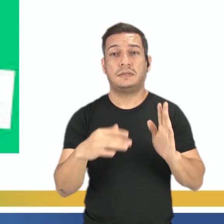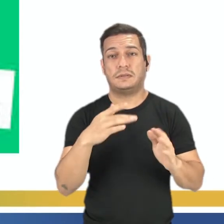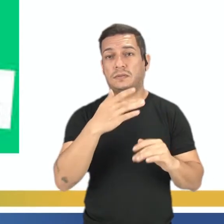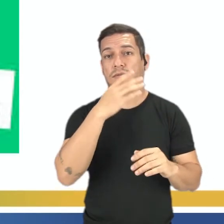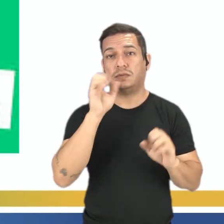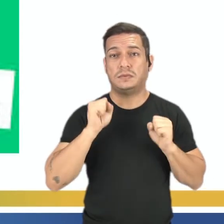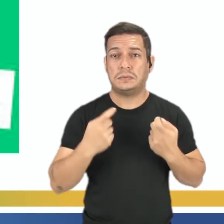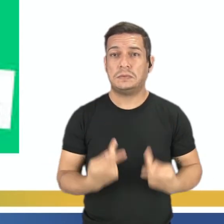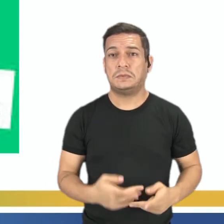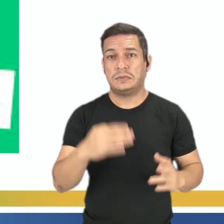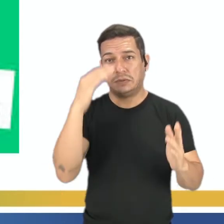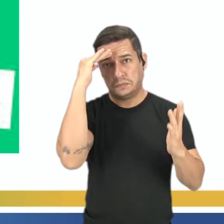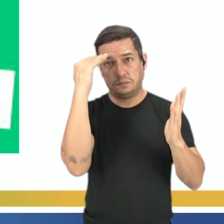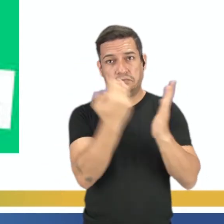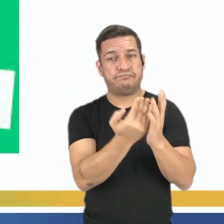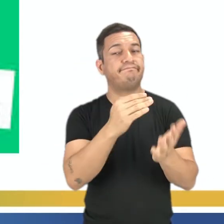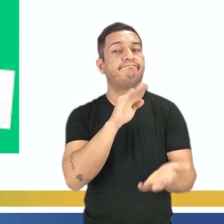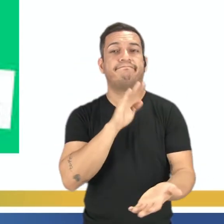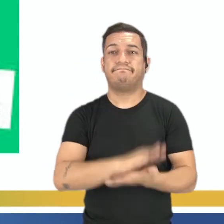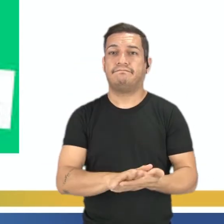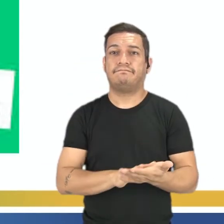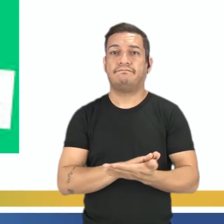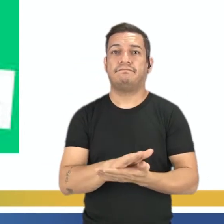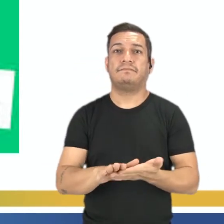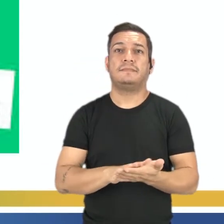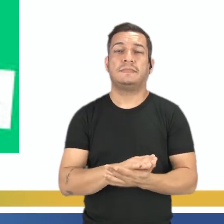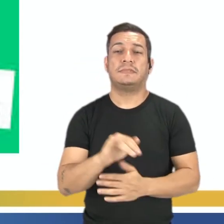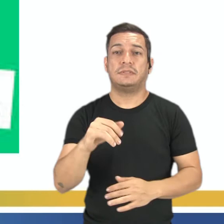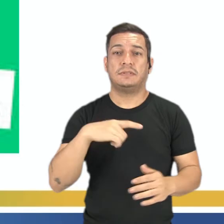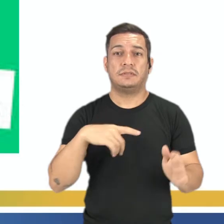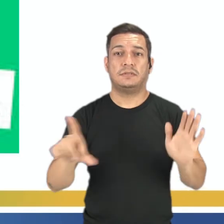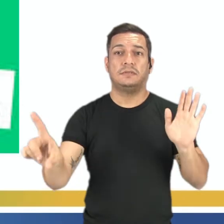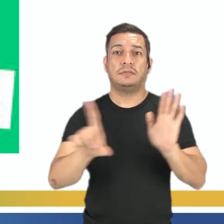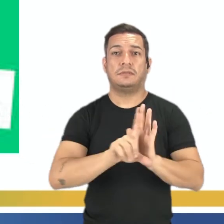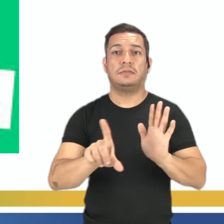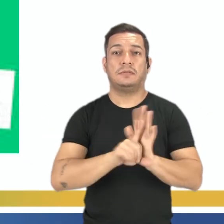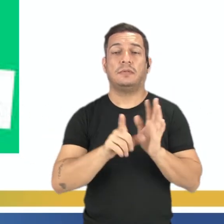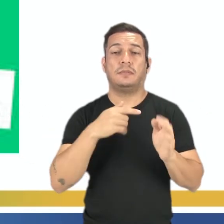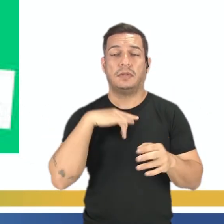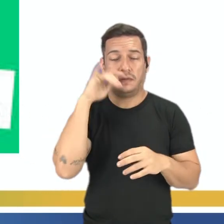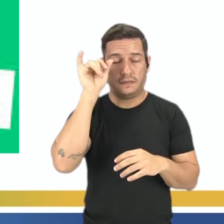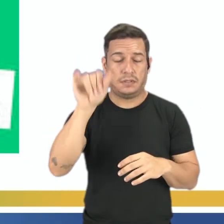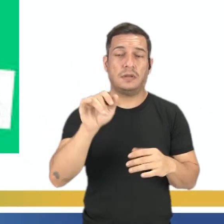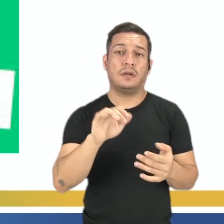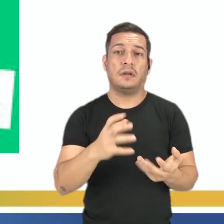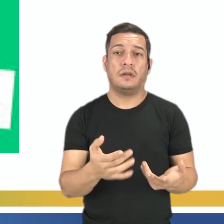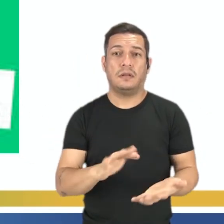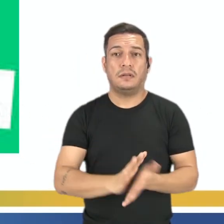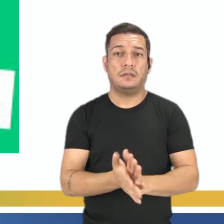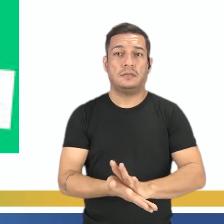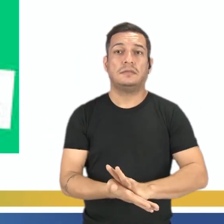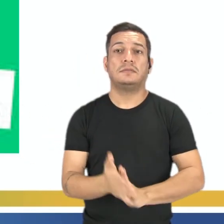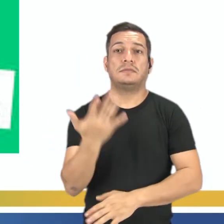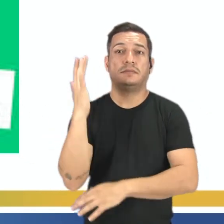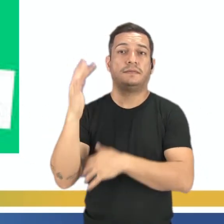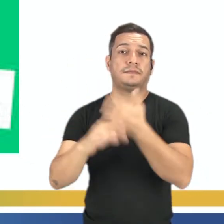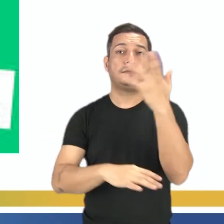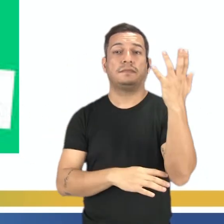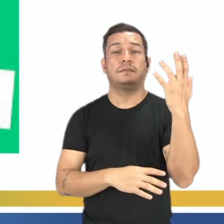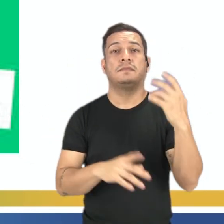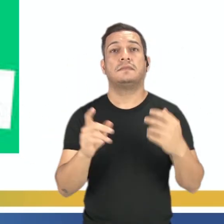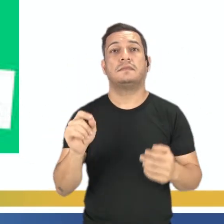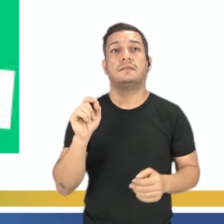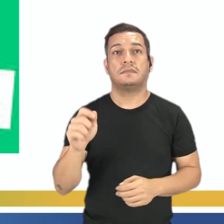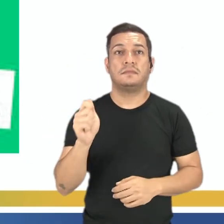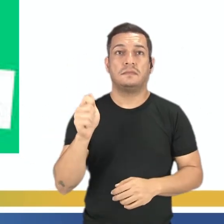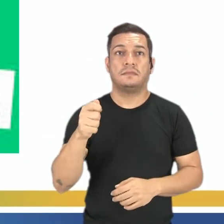humano, ele passa por cima da lei, né? Se existe uma lei para não desmatar, é para não desmatar. Então aí esse sujeito está com